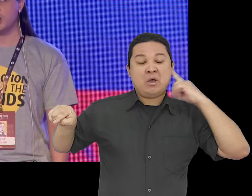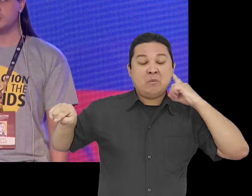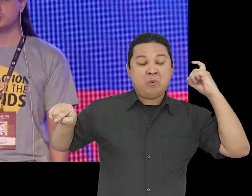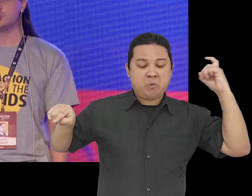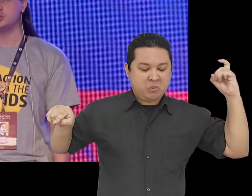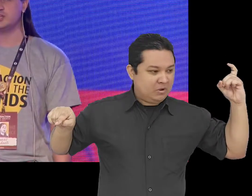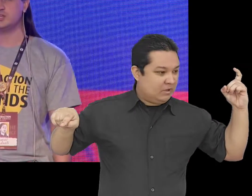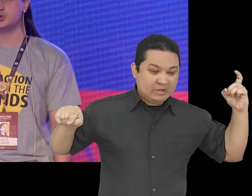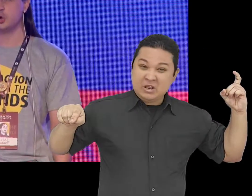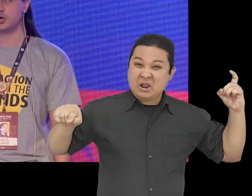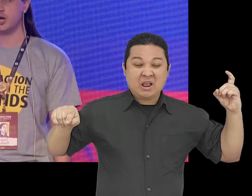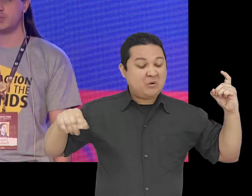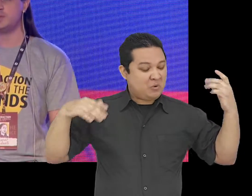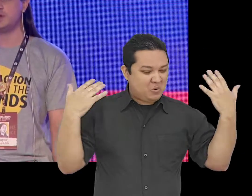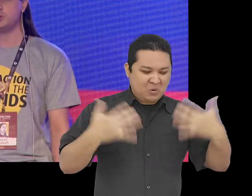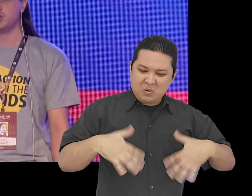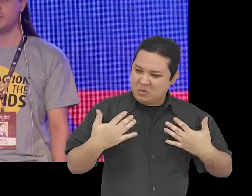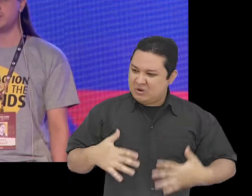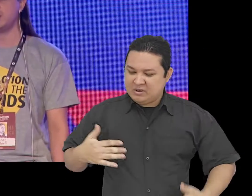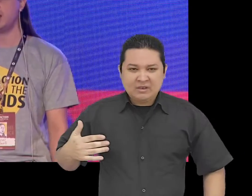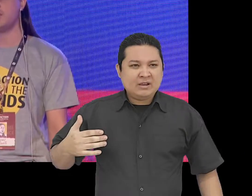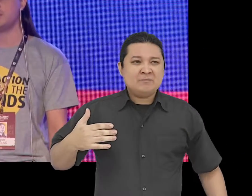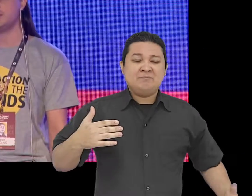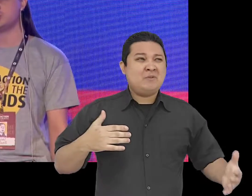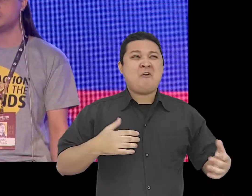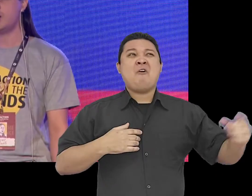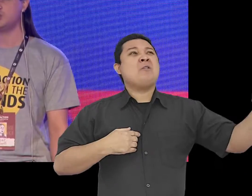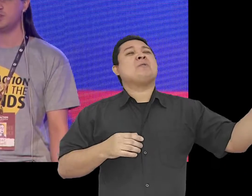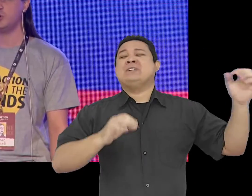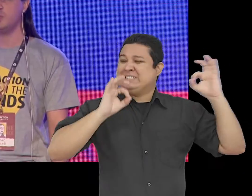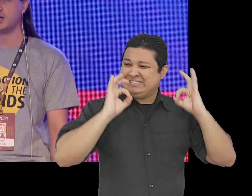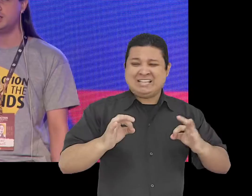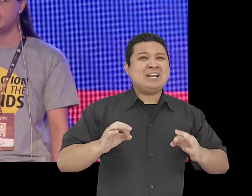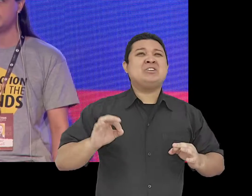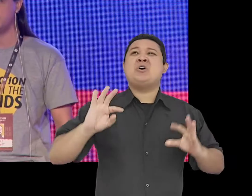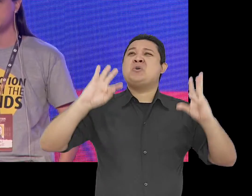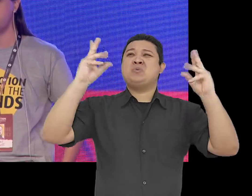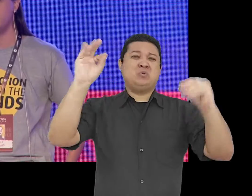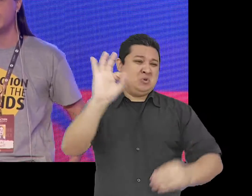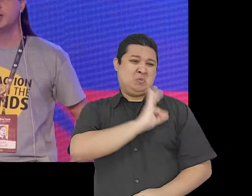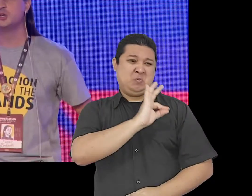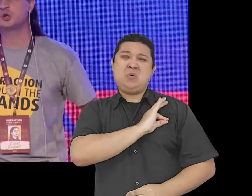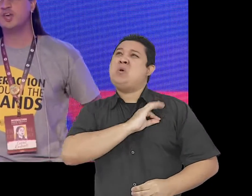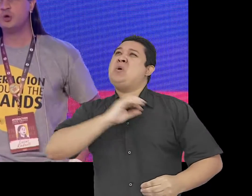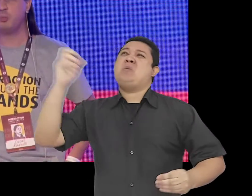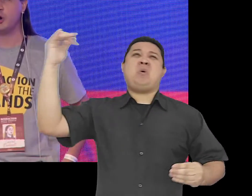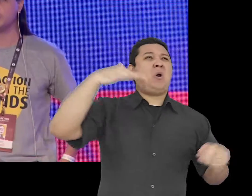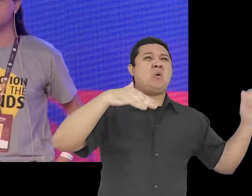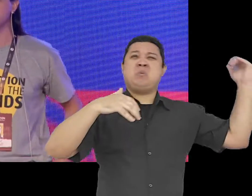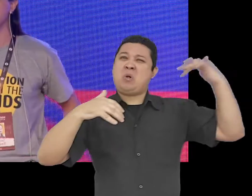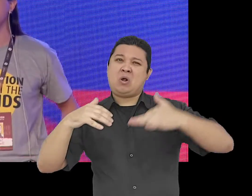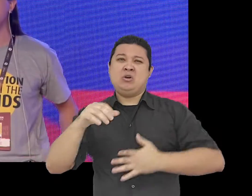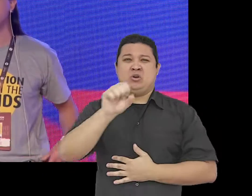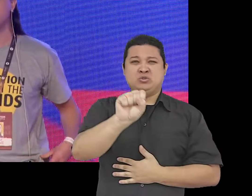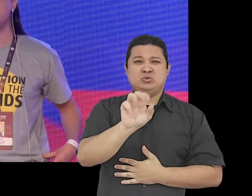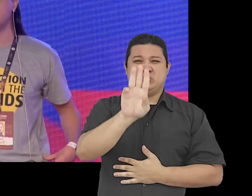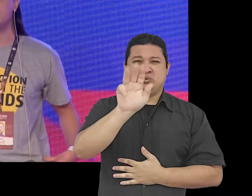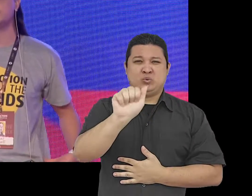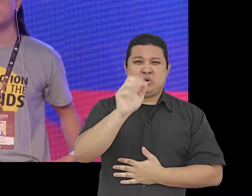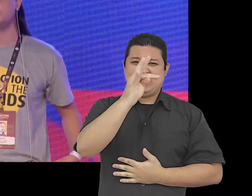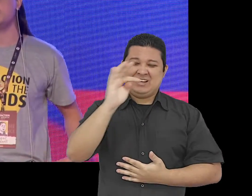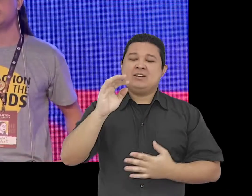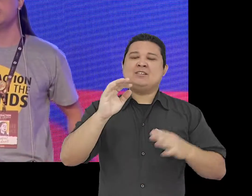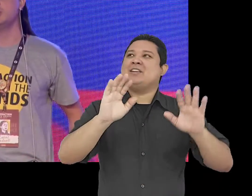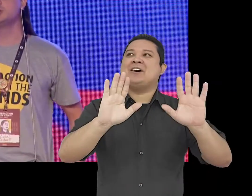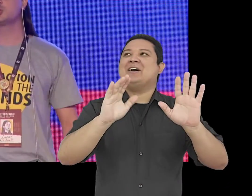Começou um alarme ensurdecedor, cara. A primeira coisa que eu pensei, cara, vai bater a SWAT, vai derrubar aqui, isso aqui, essa porta. Isso aqui é aeroporto, então tipo, qualquer alarme que